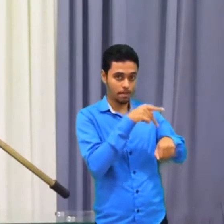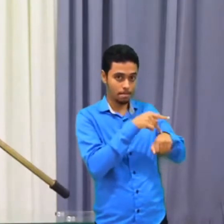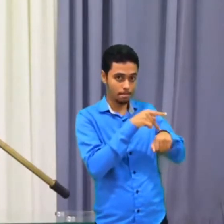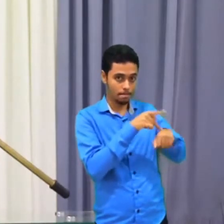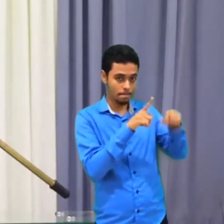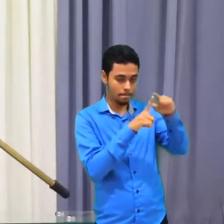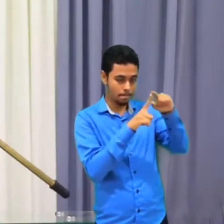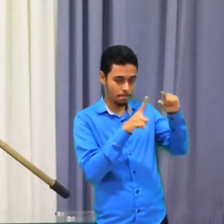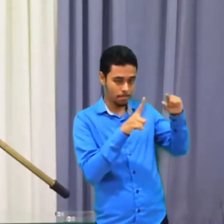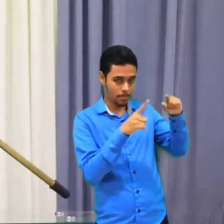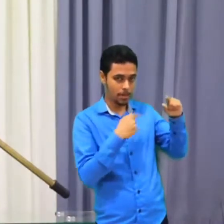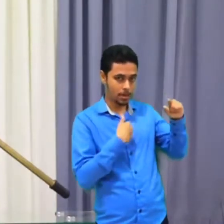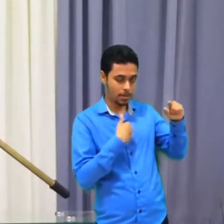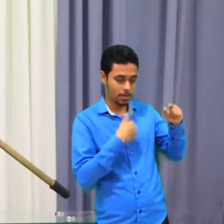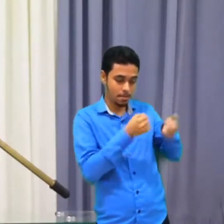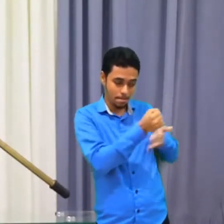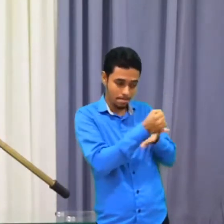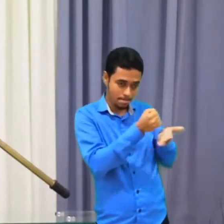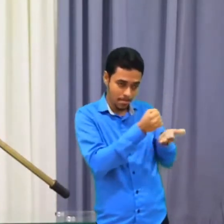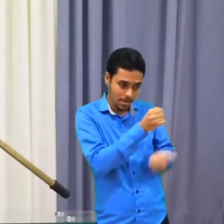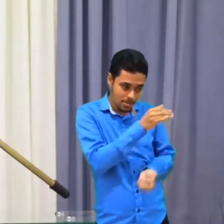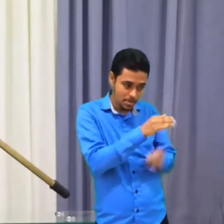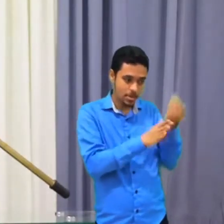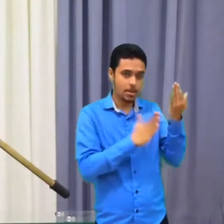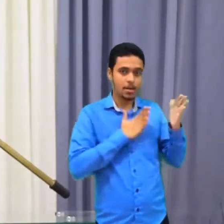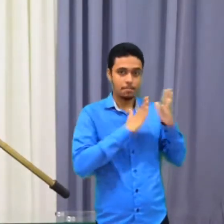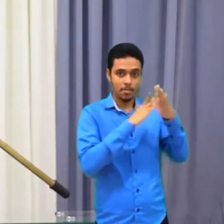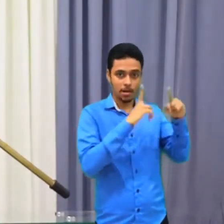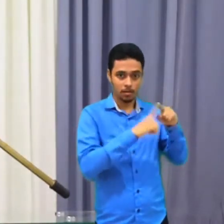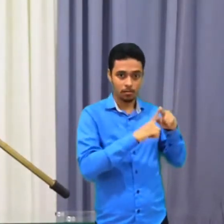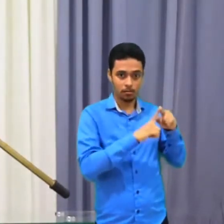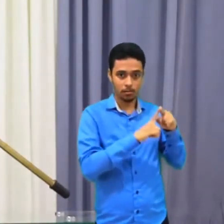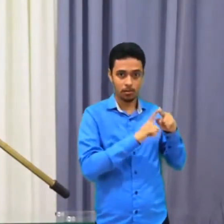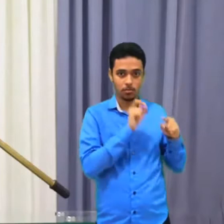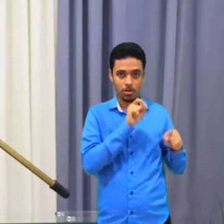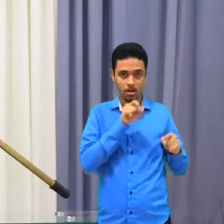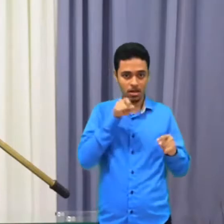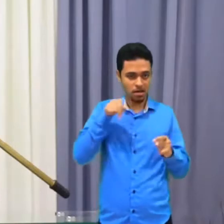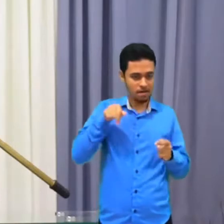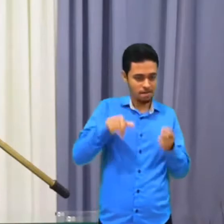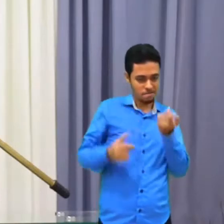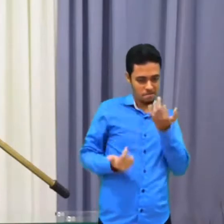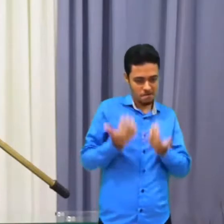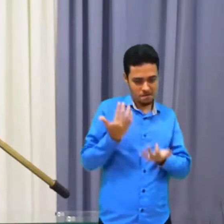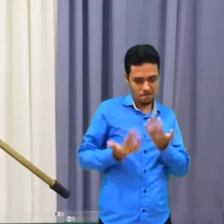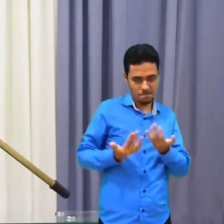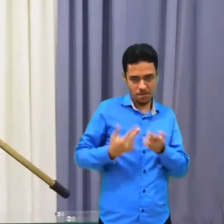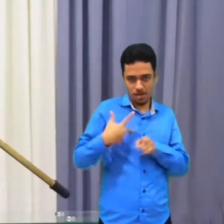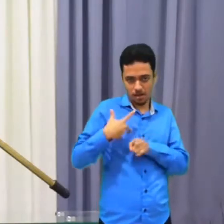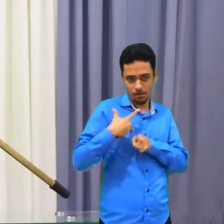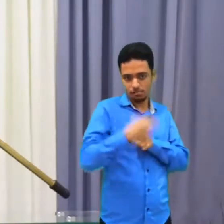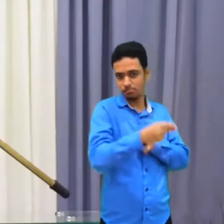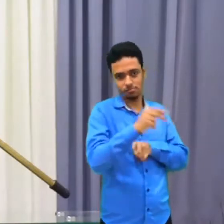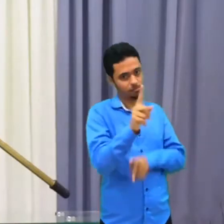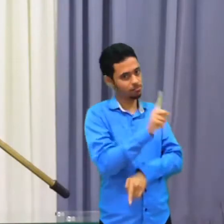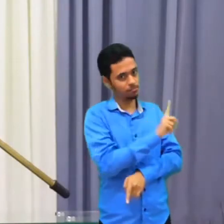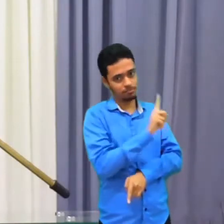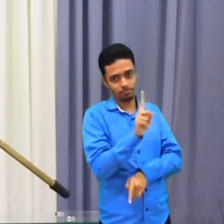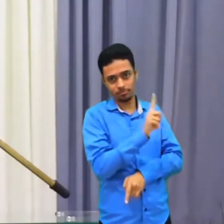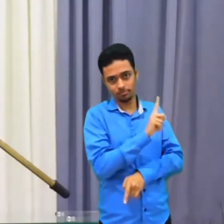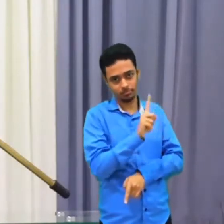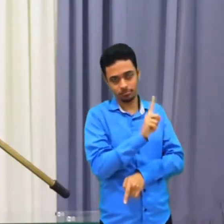a minha igreja, e as portas do inferno não prevalecerão contra